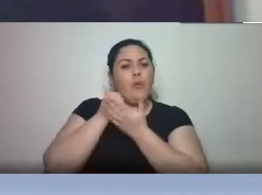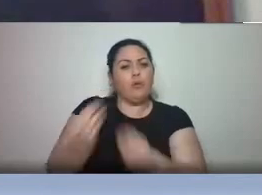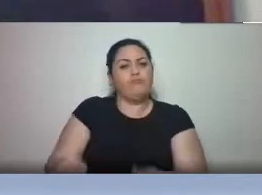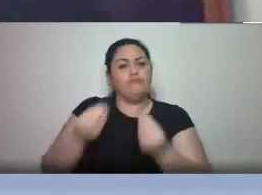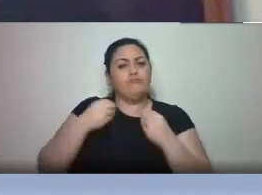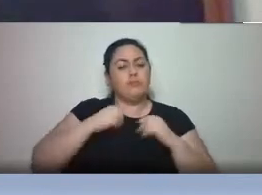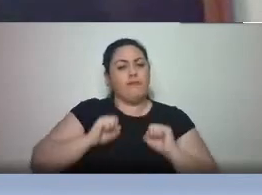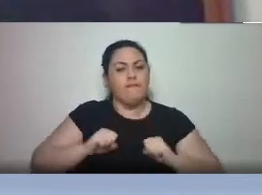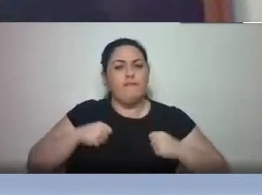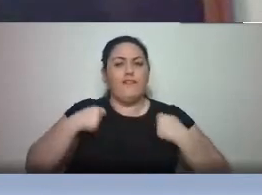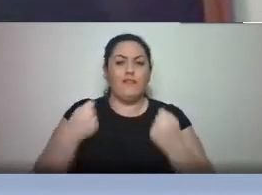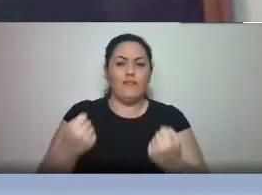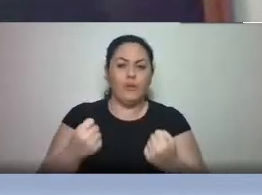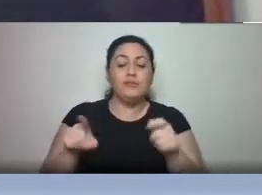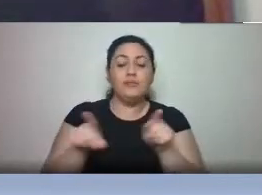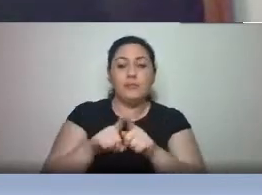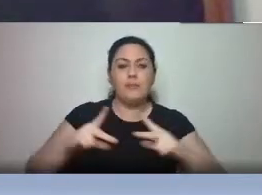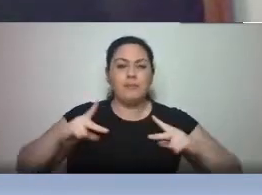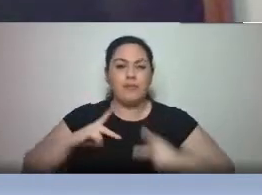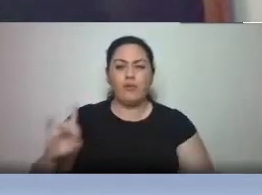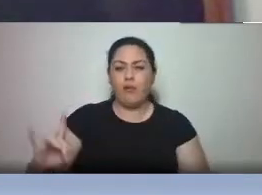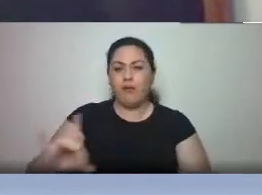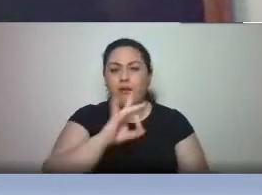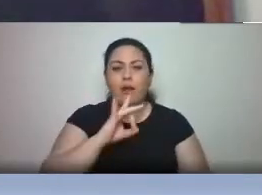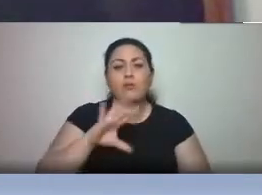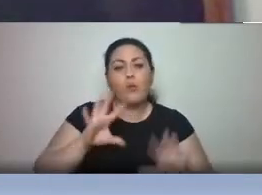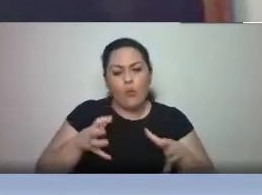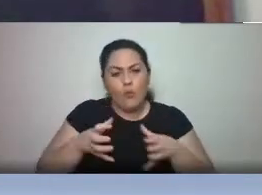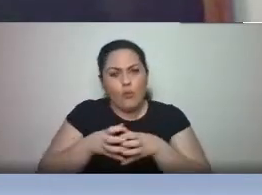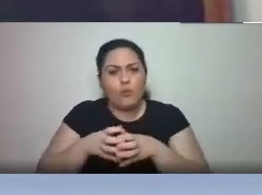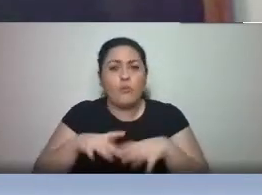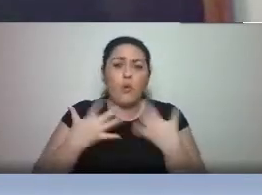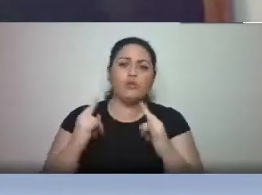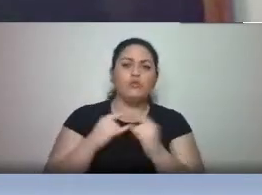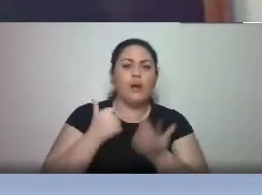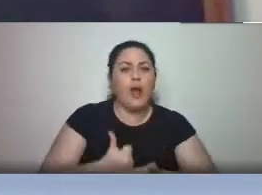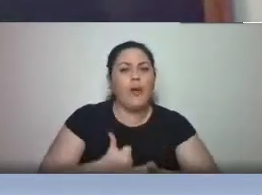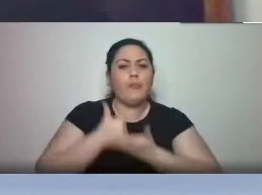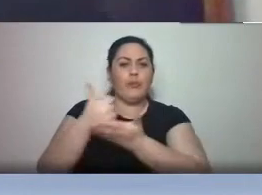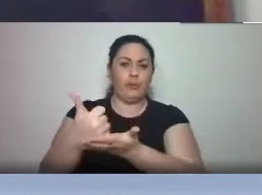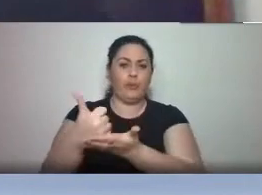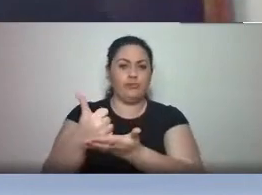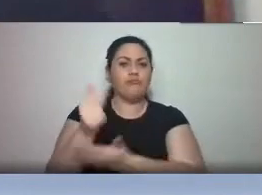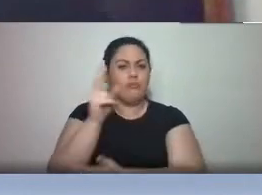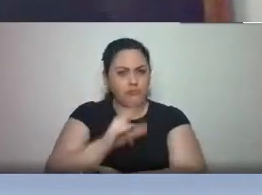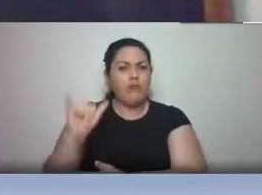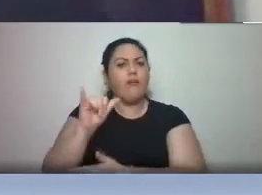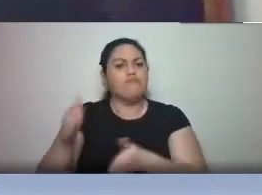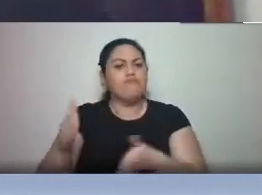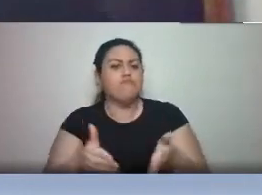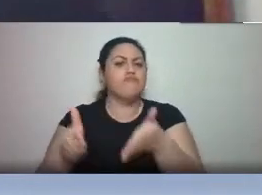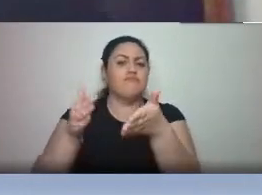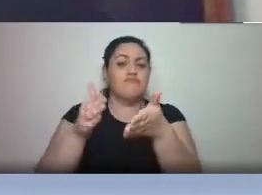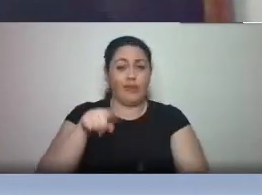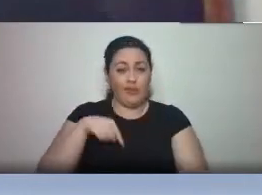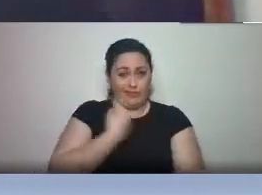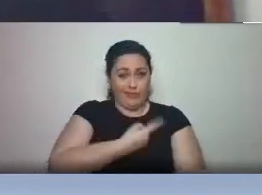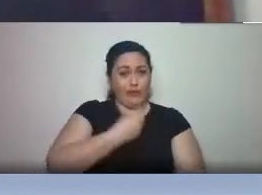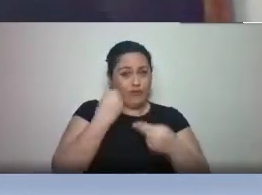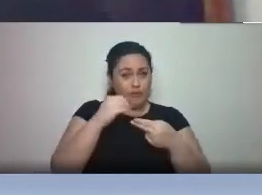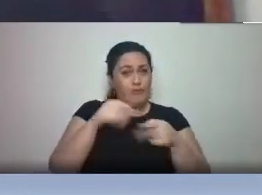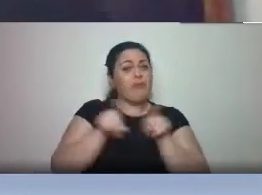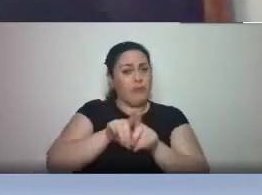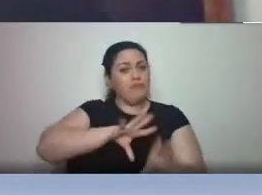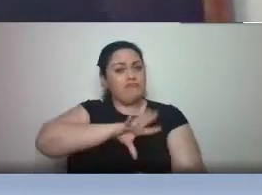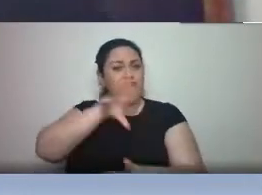forças individuais, grupais e institucionais que acompanharão vocês. E aqui estamos incluídos também,